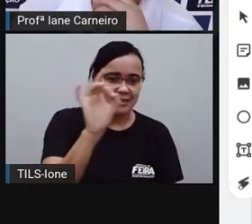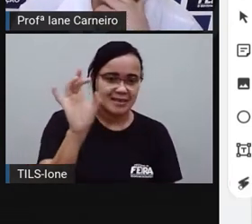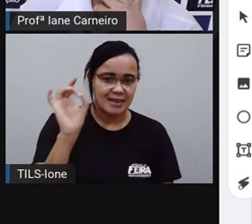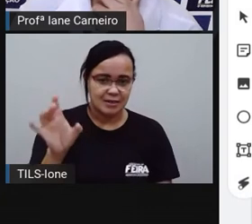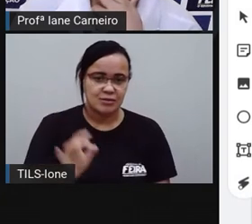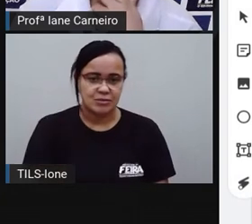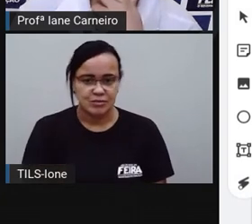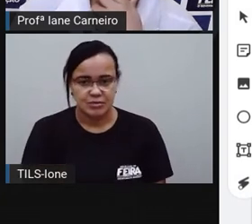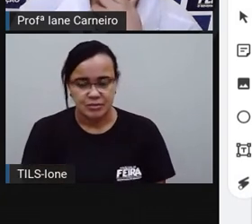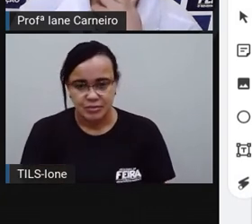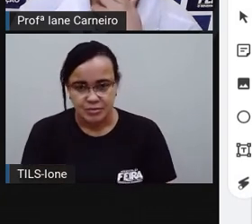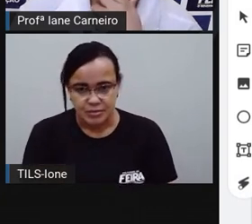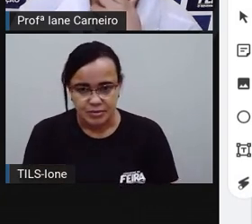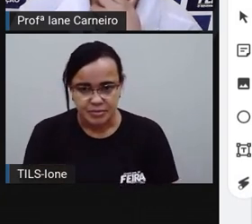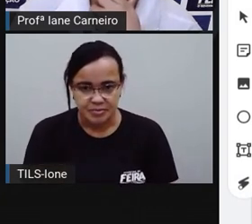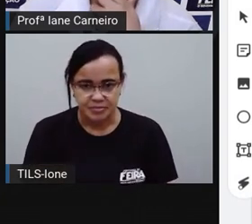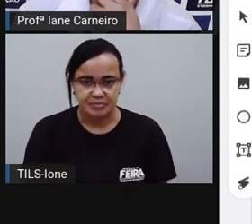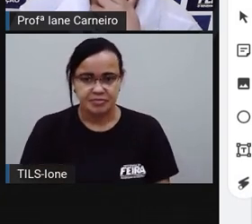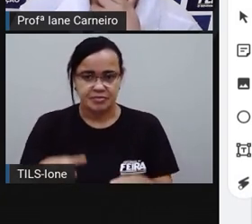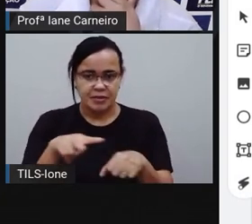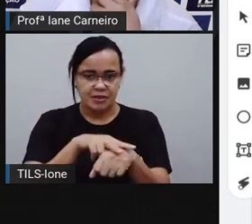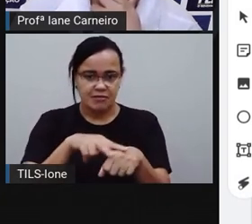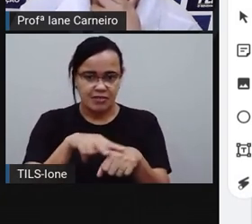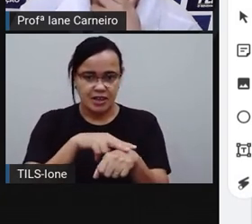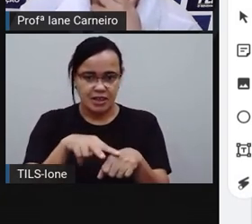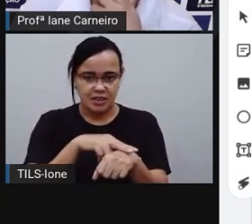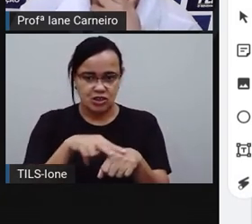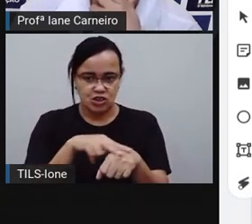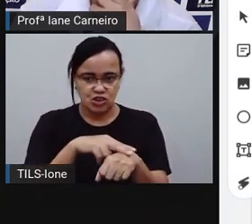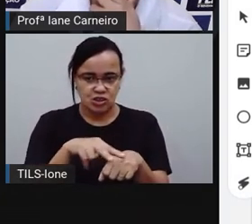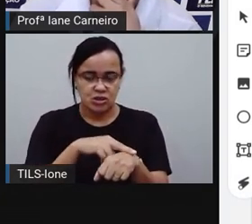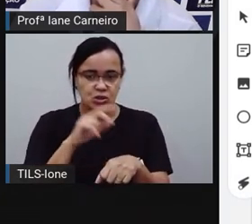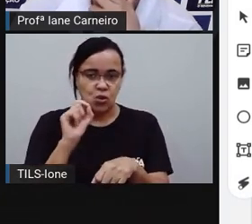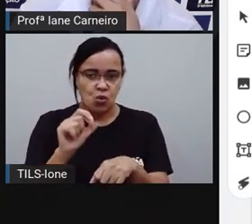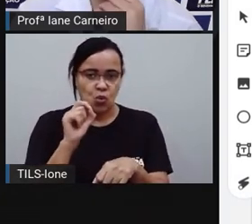que a prova vai pintar aqui de verde, como é o nome dele? Ele é o quê? O